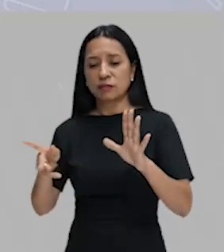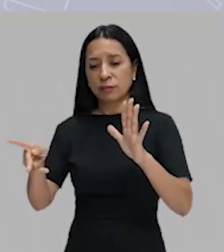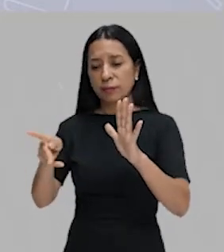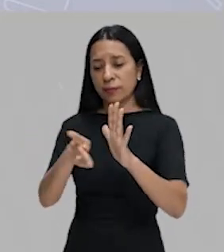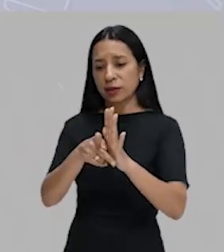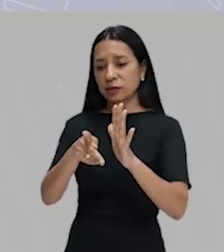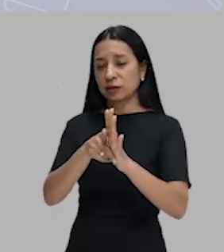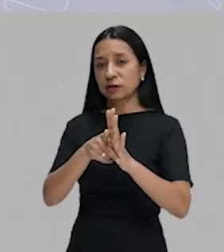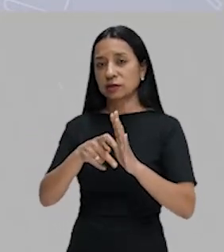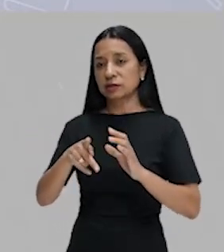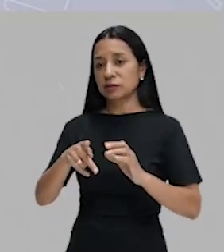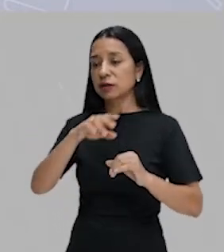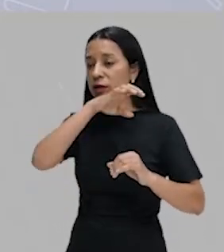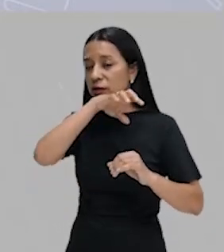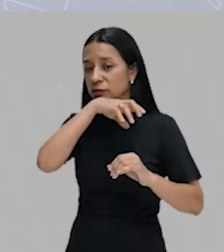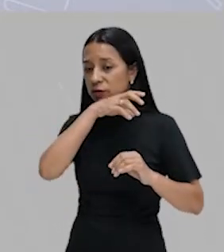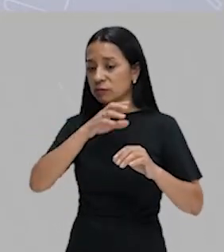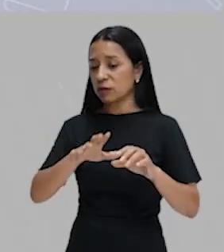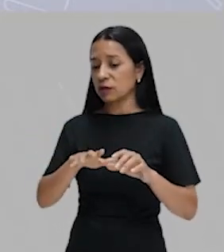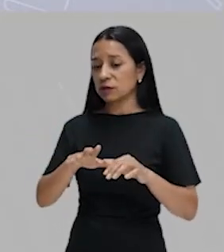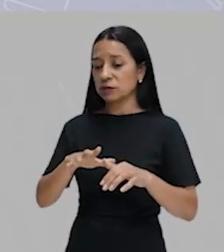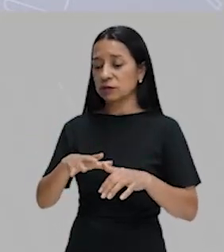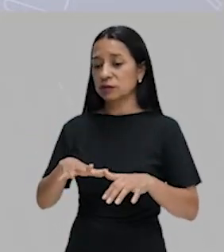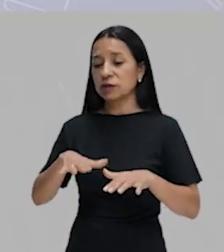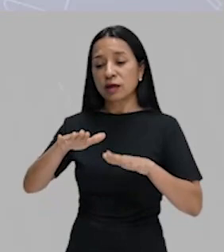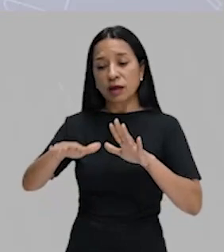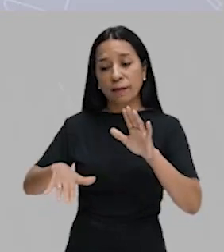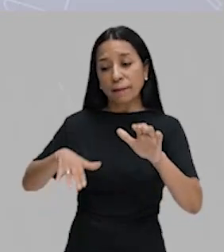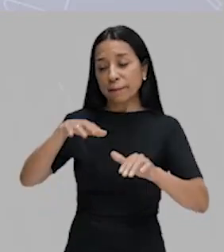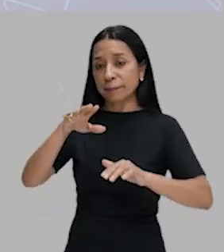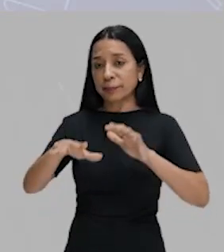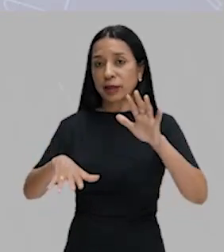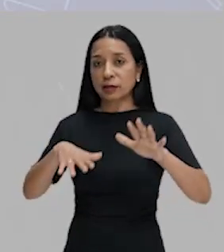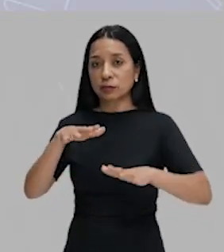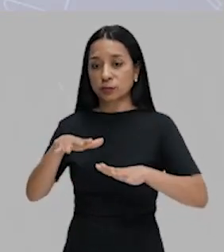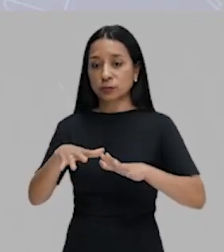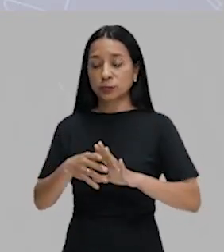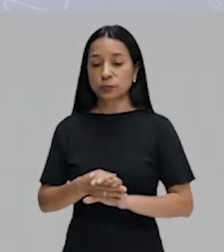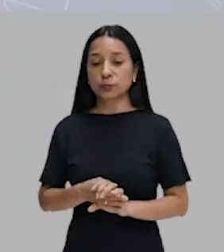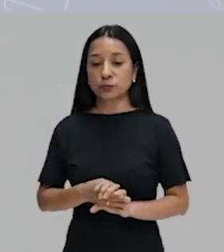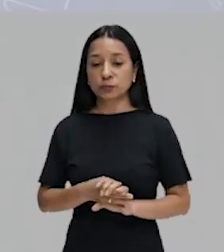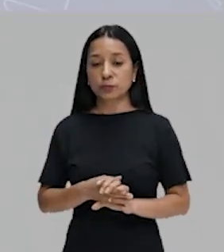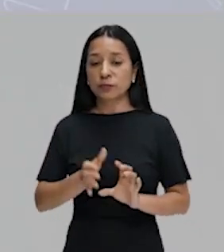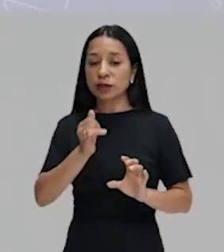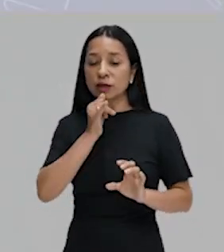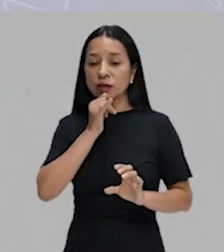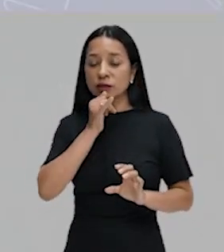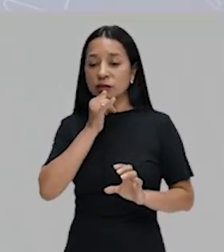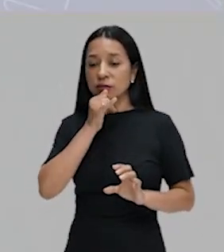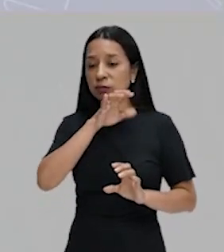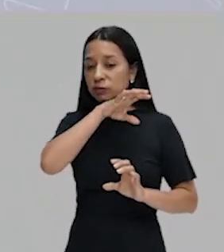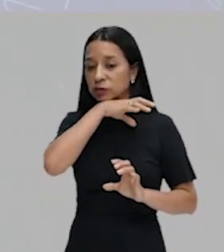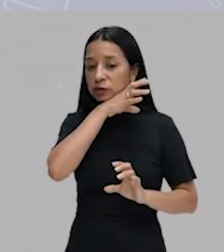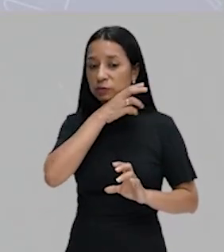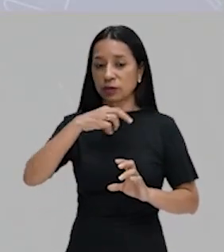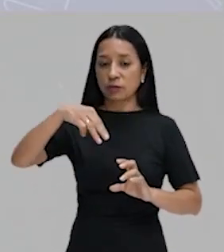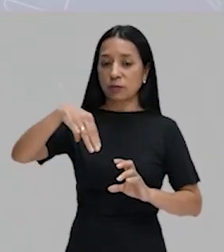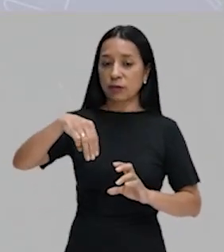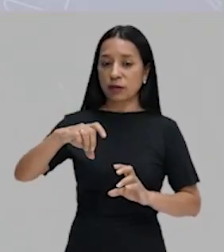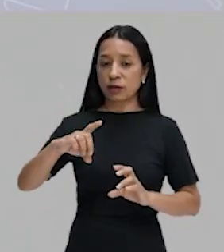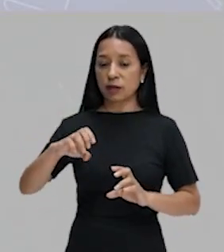nécton, ou seja, os animais que nadam, ok? Então, exemplo de animal